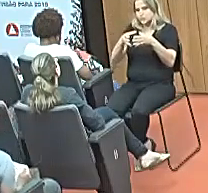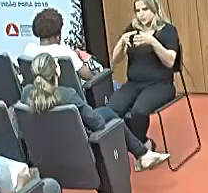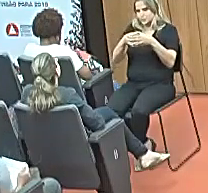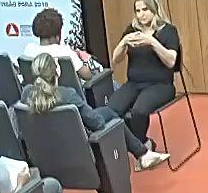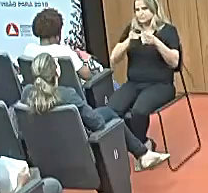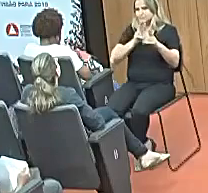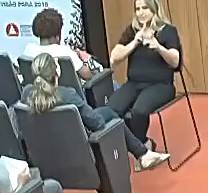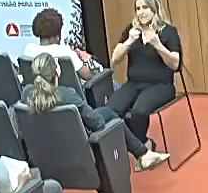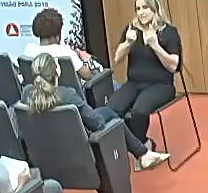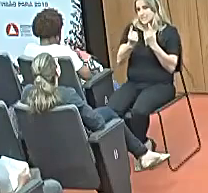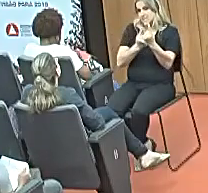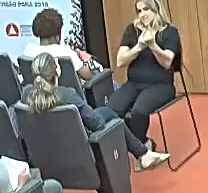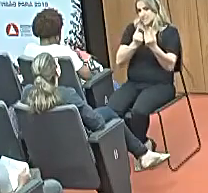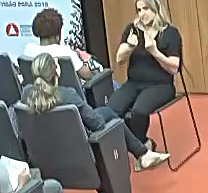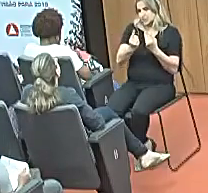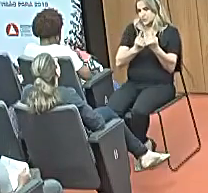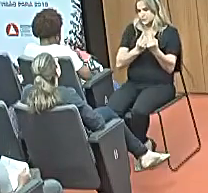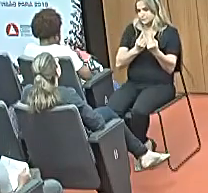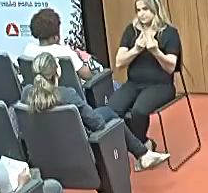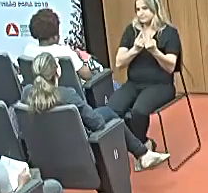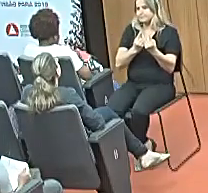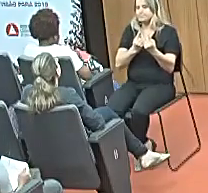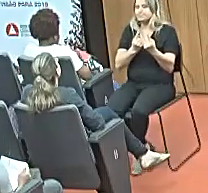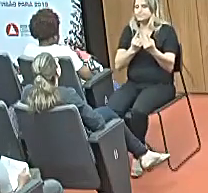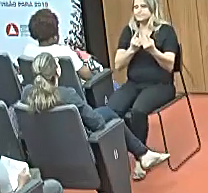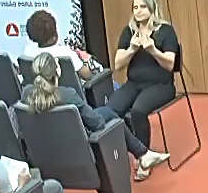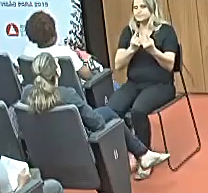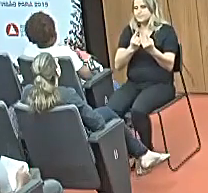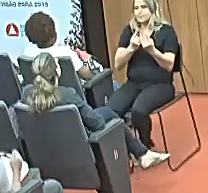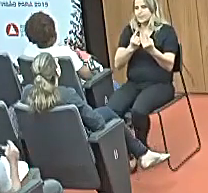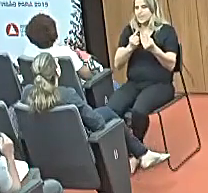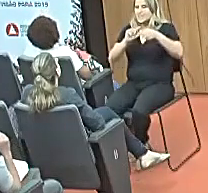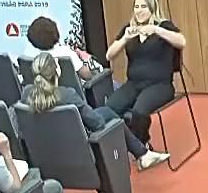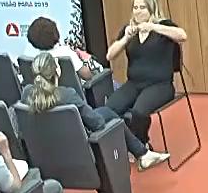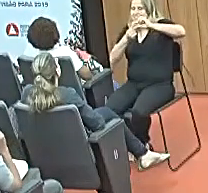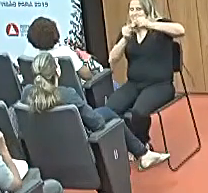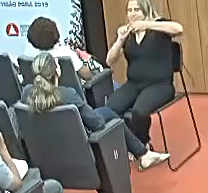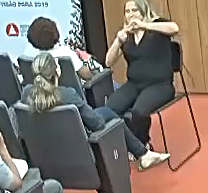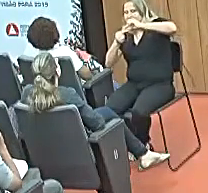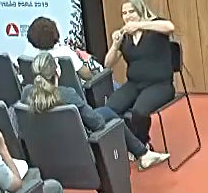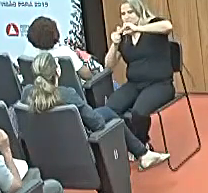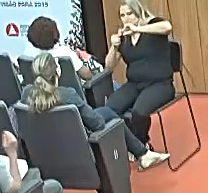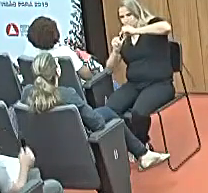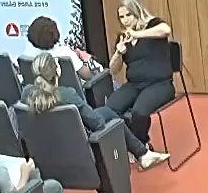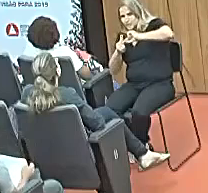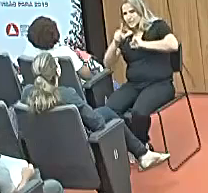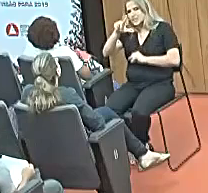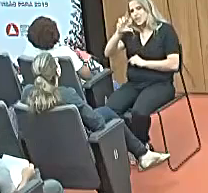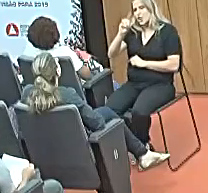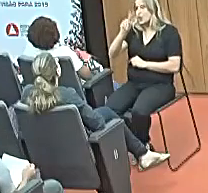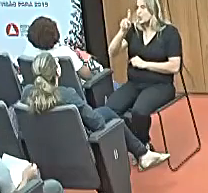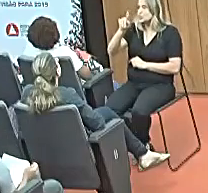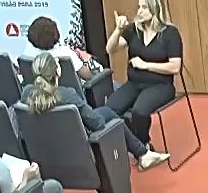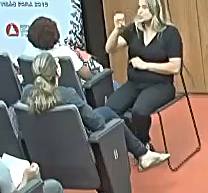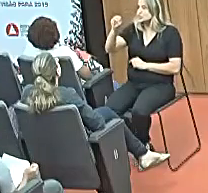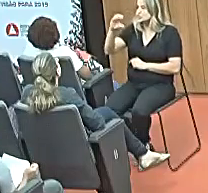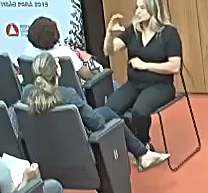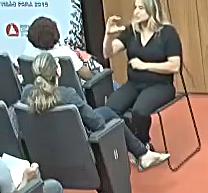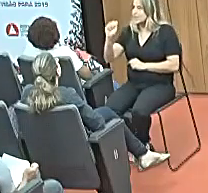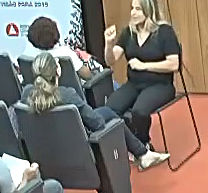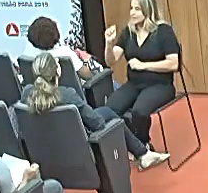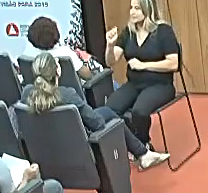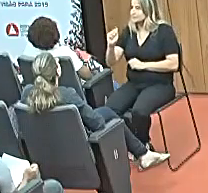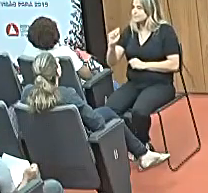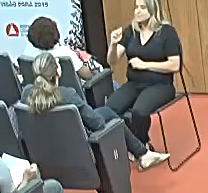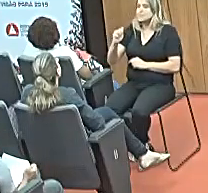transporte trânsito eixo da infra estrutura logística que foi debatido no grupo